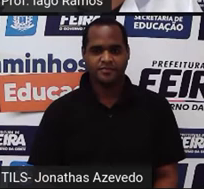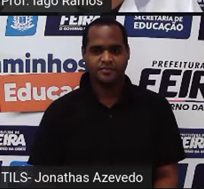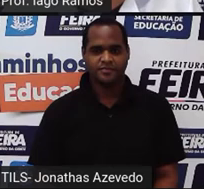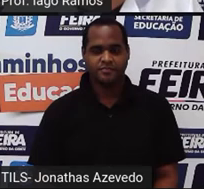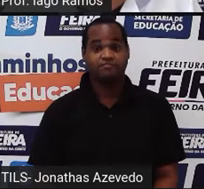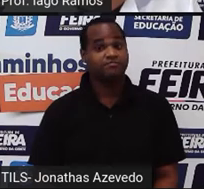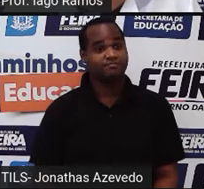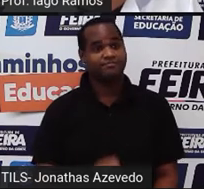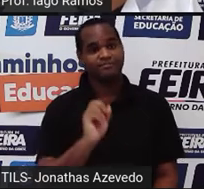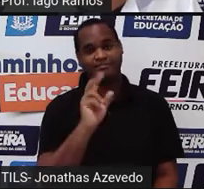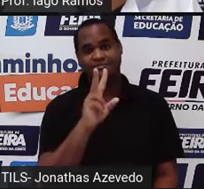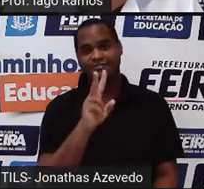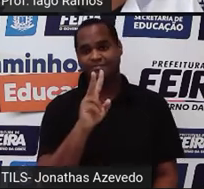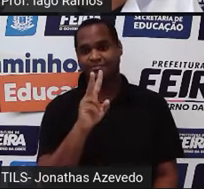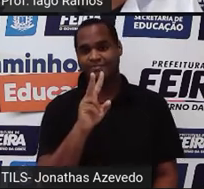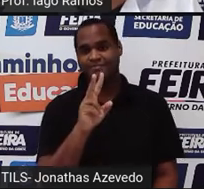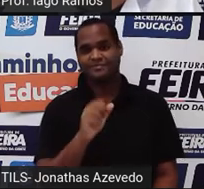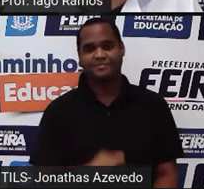Prontinho.